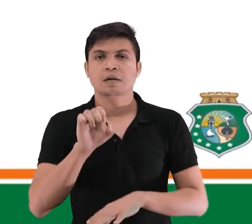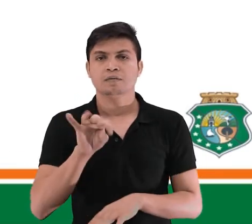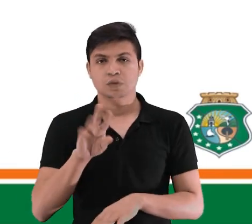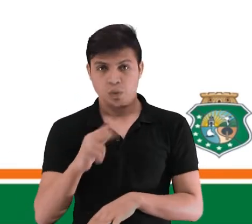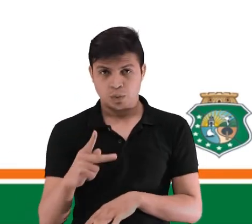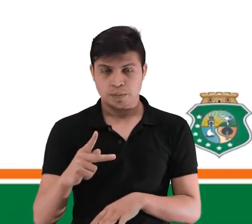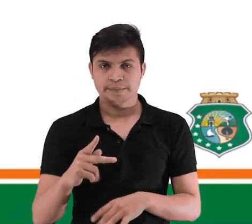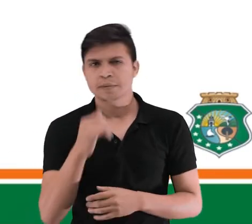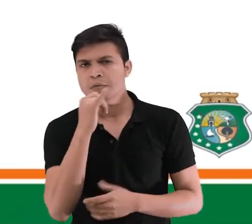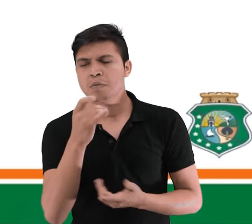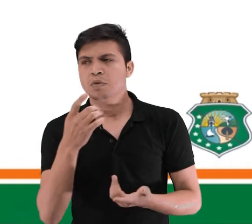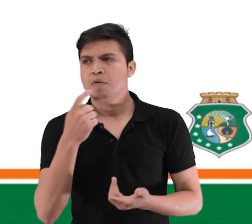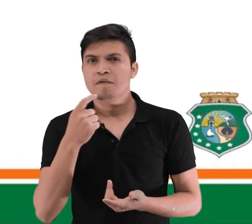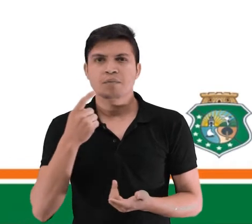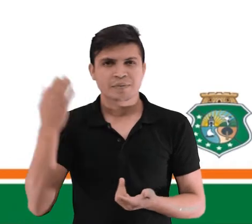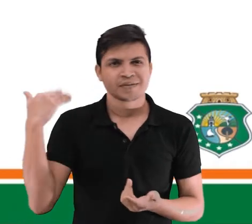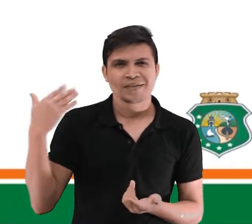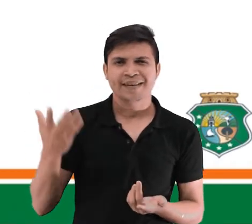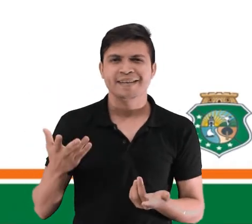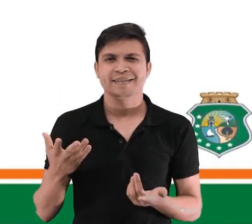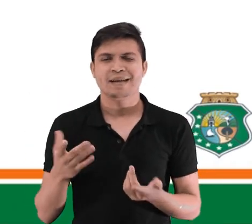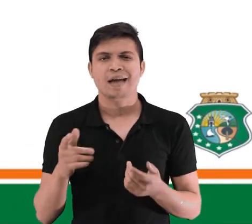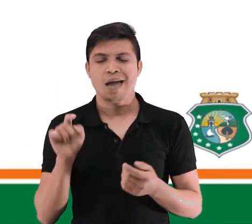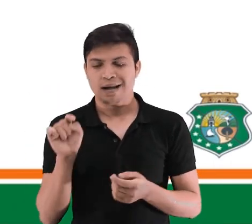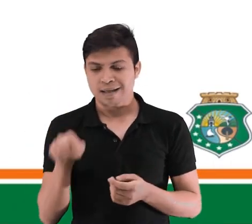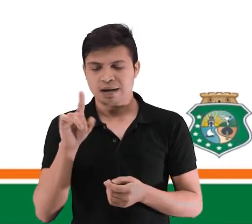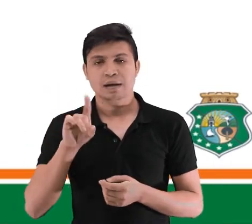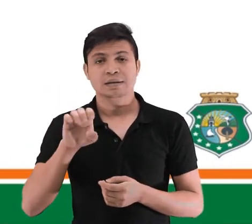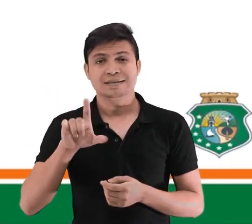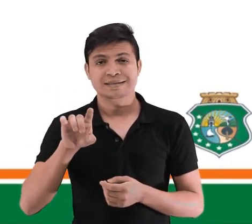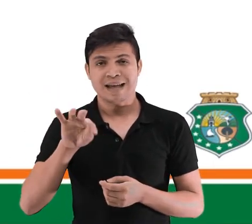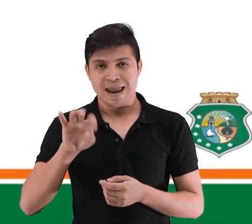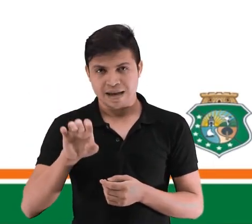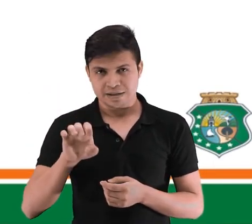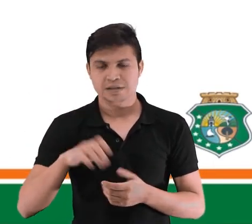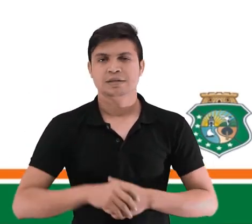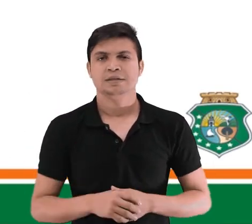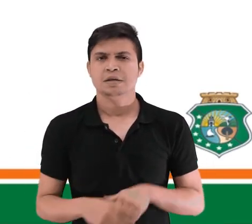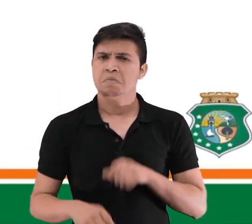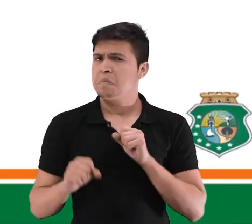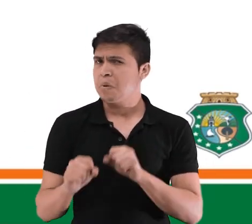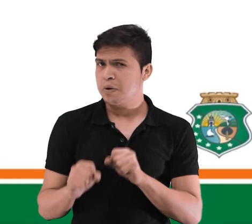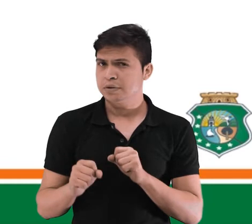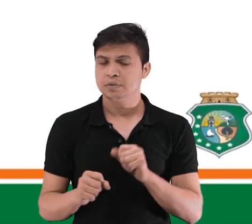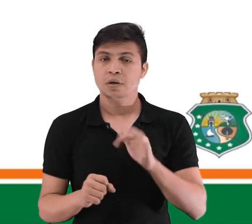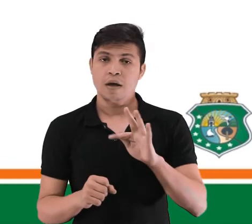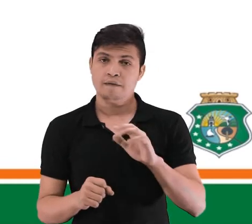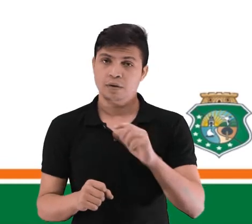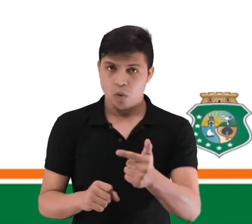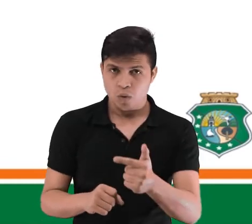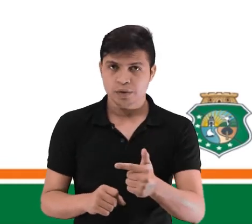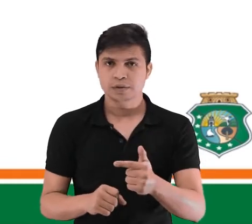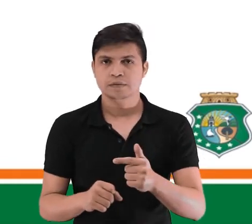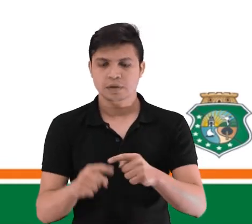Geralmente, foi como eu falei antes, é a tecla delete, mas pode ser F2, que fica